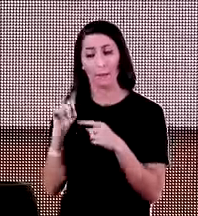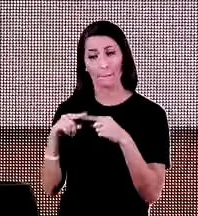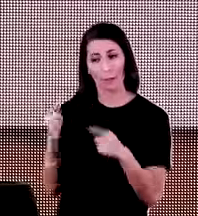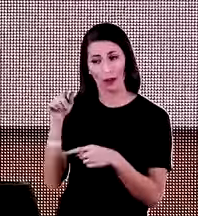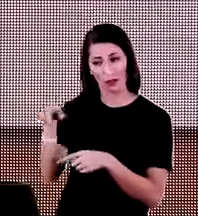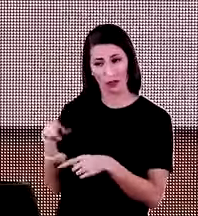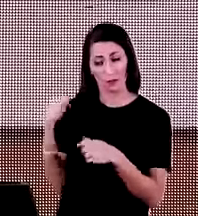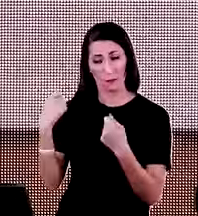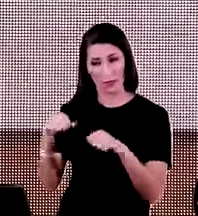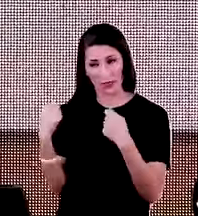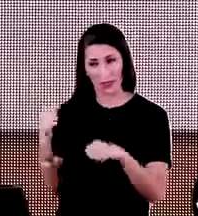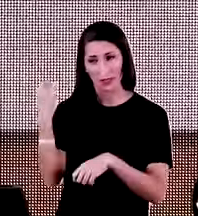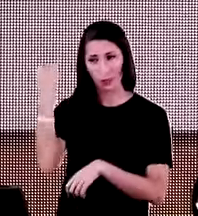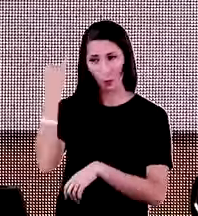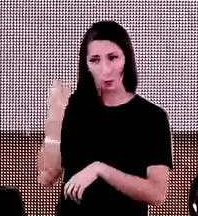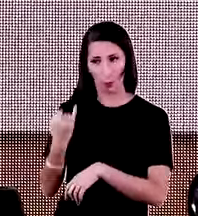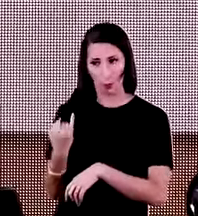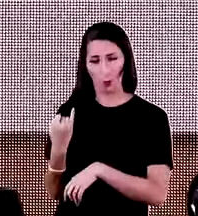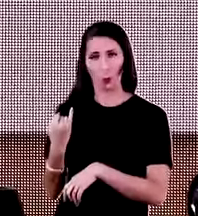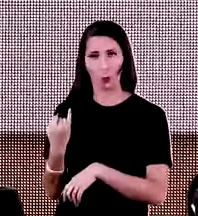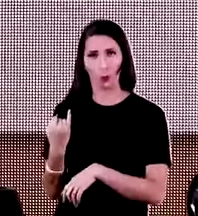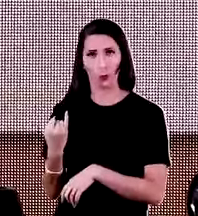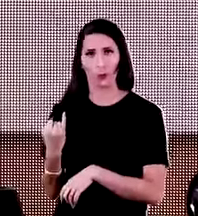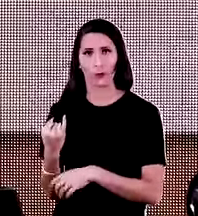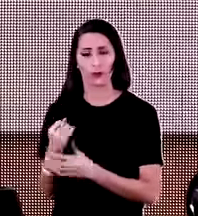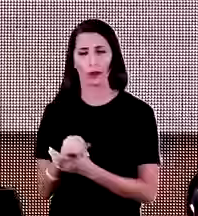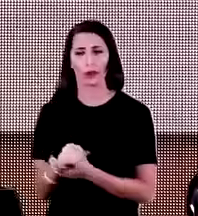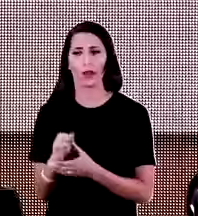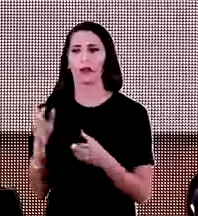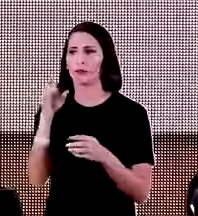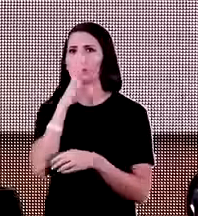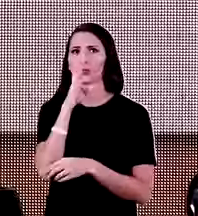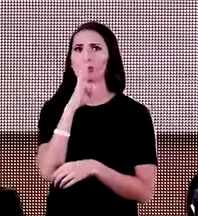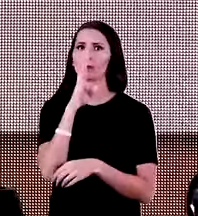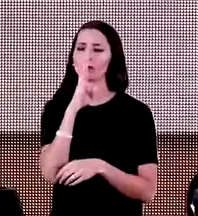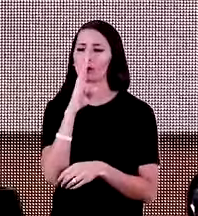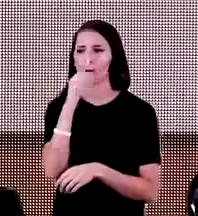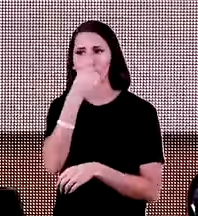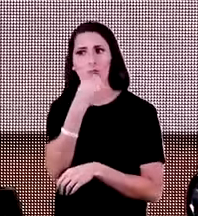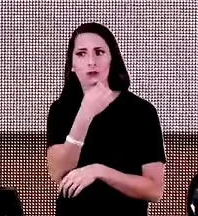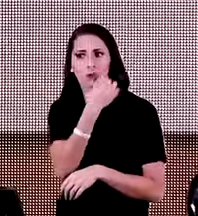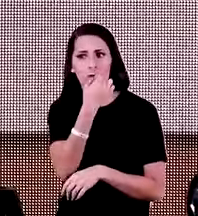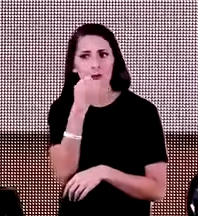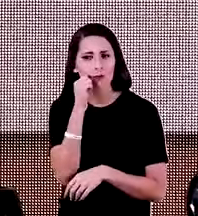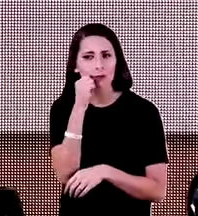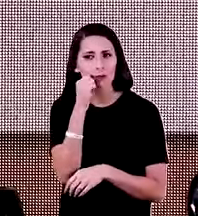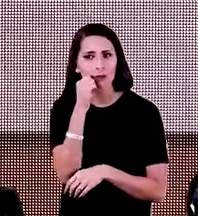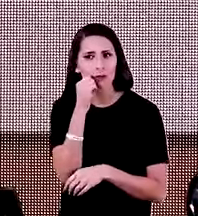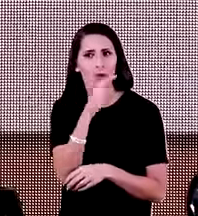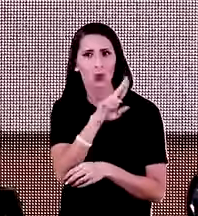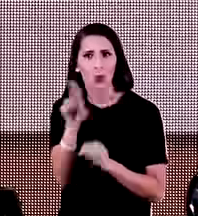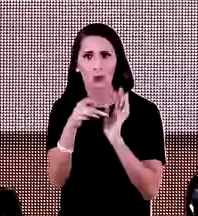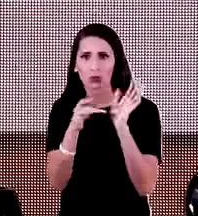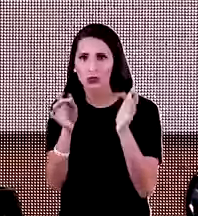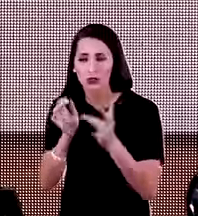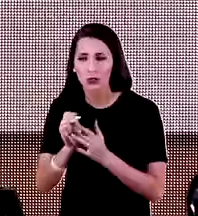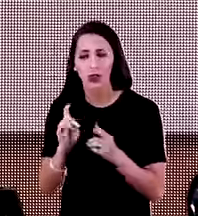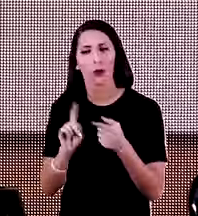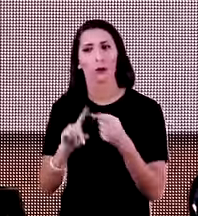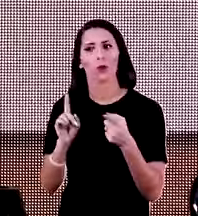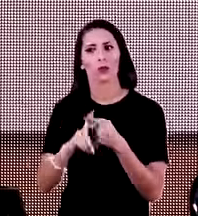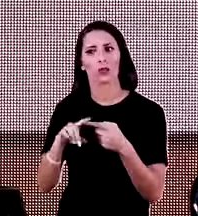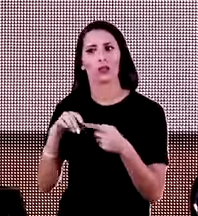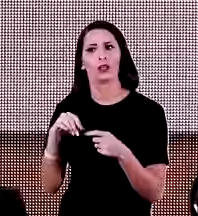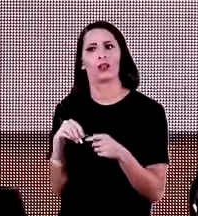uma verdadeira amiga diz ou não diz? Bora fechar essa boca em nome do grande, porque a situação tá ficando apertada em